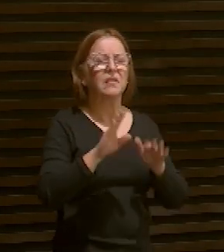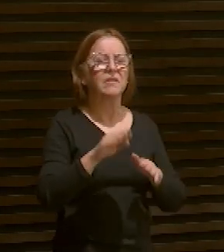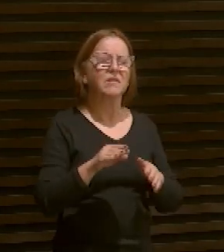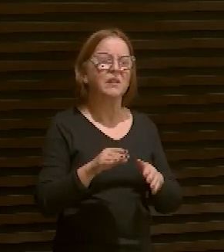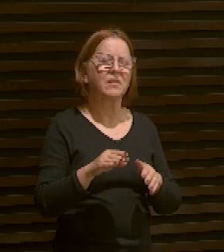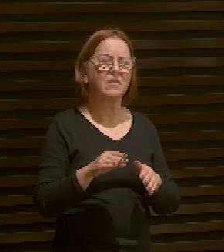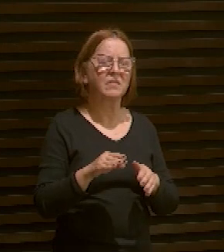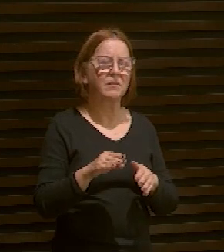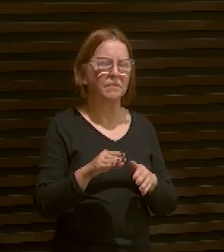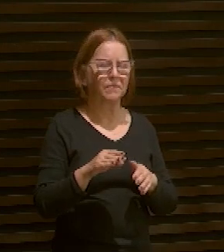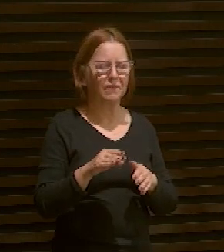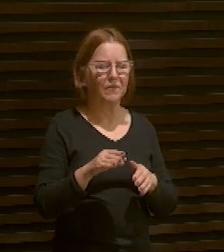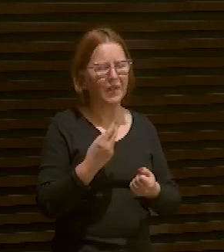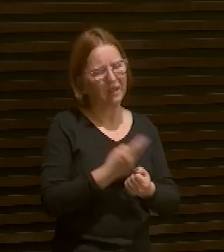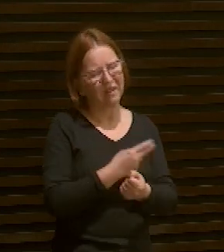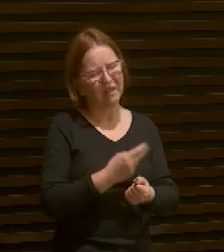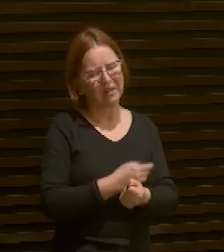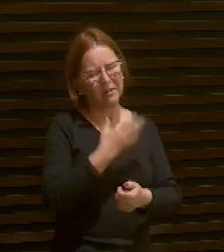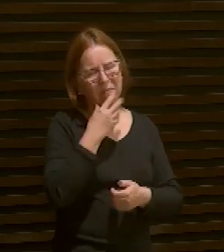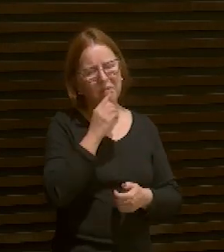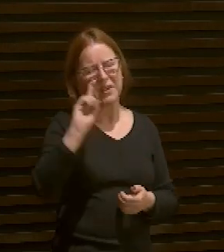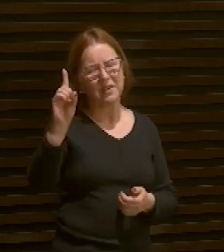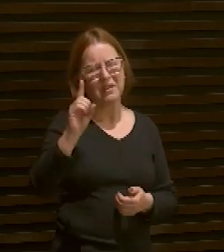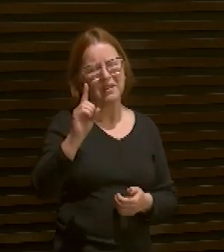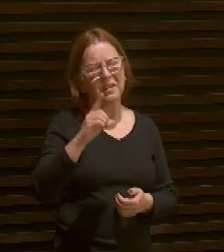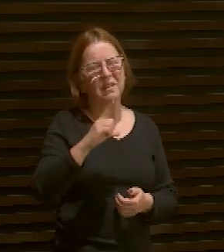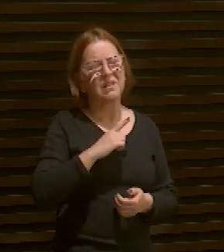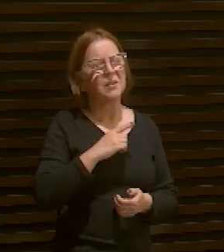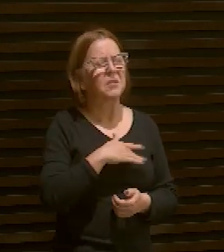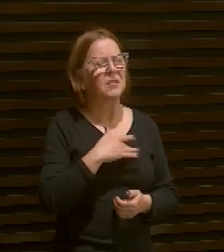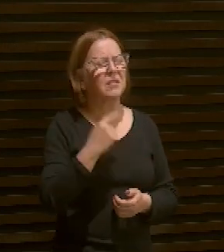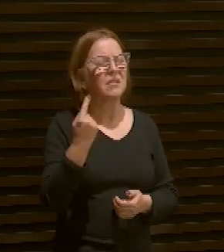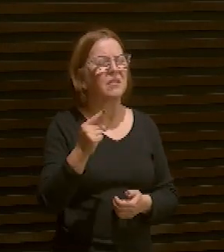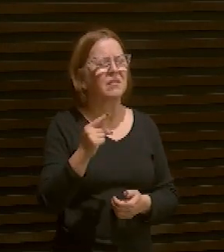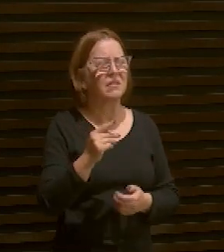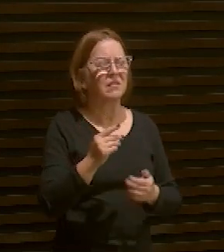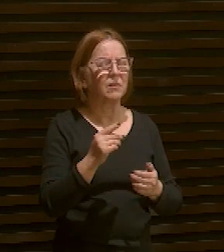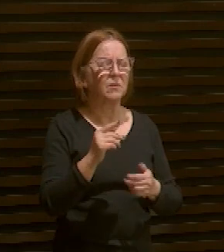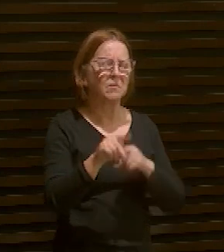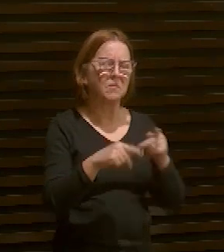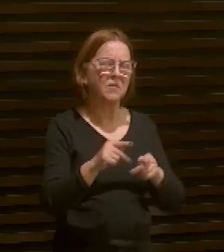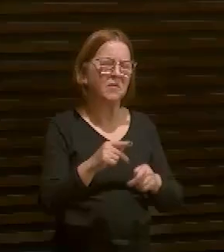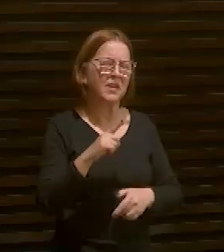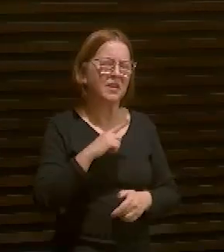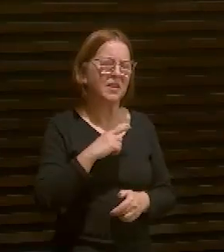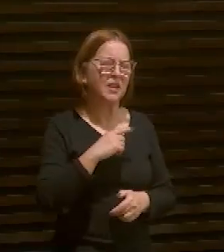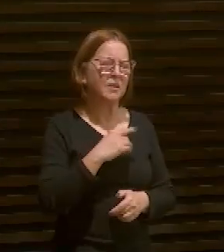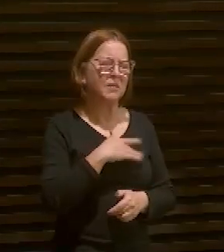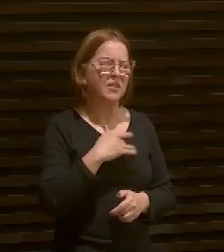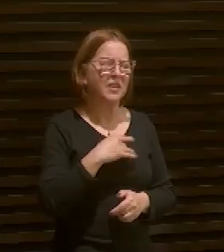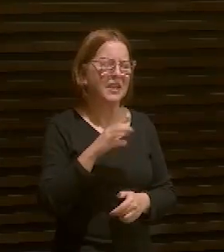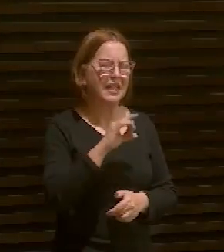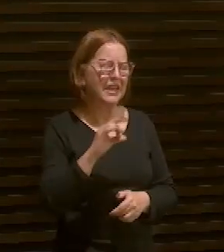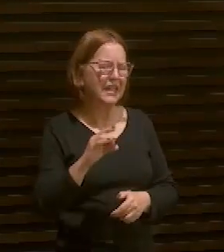serem errados, equivocados, Pai. O Senhor tem misericórdia da Tua igreja, tem misericórdia de cada irmão, de cada irmã, de cada